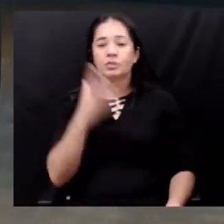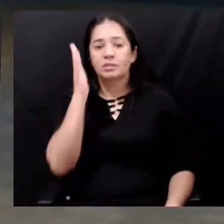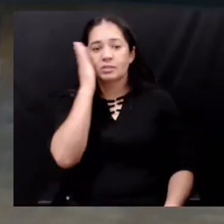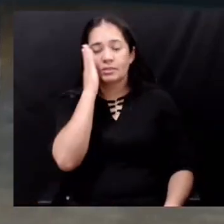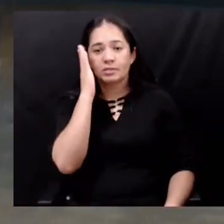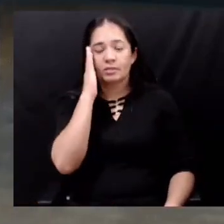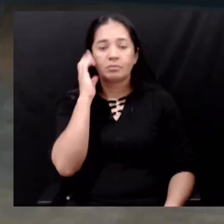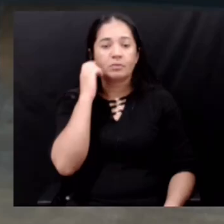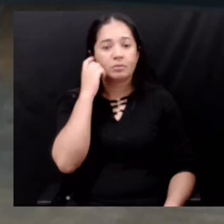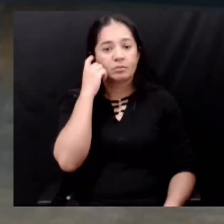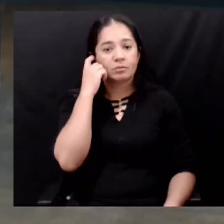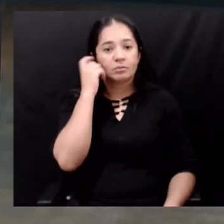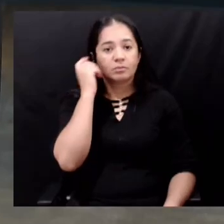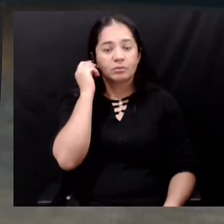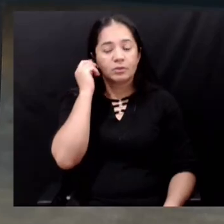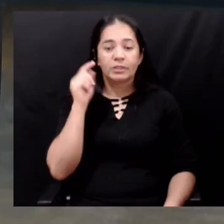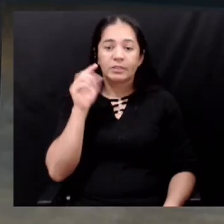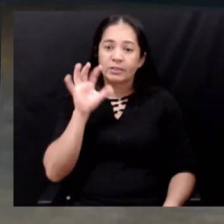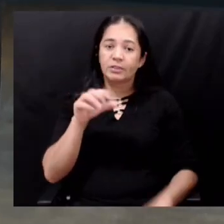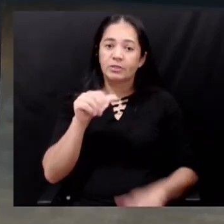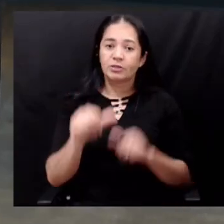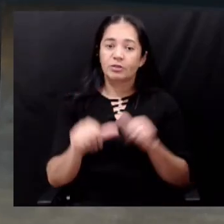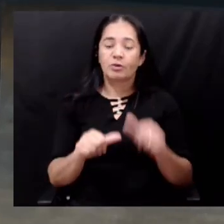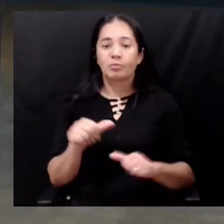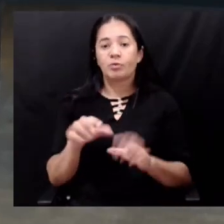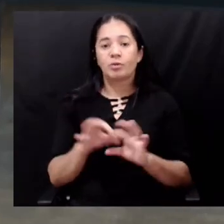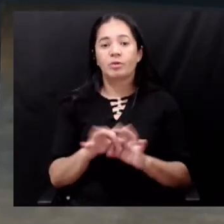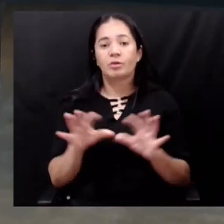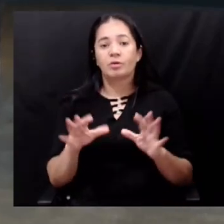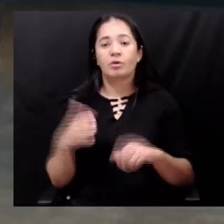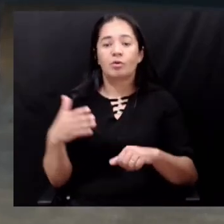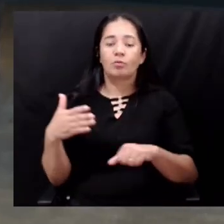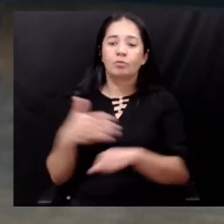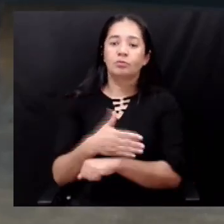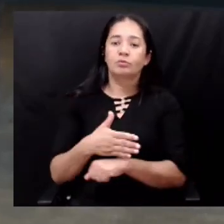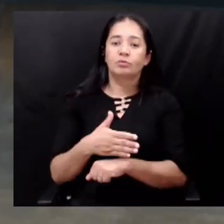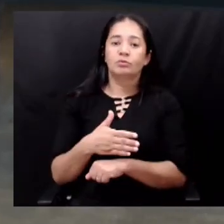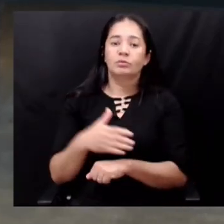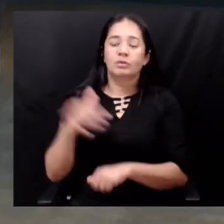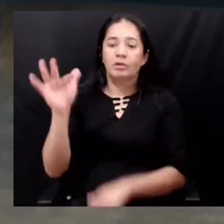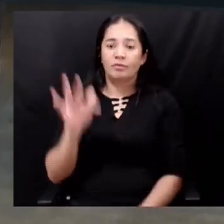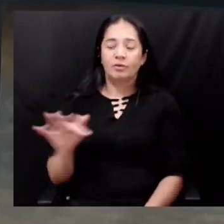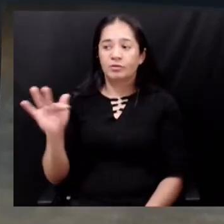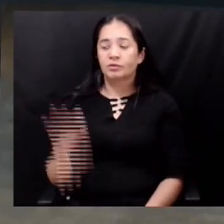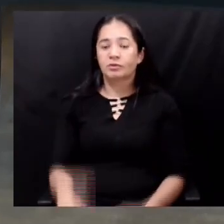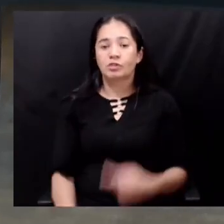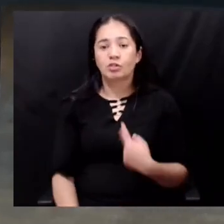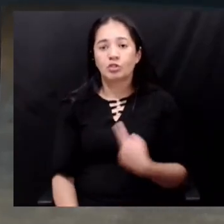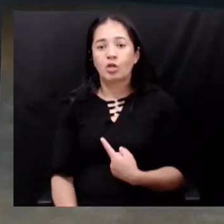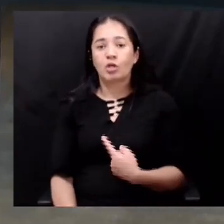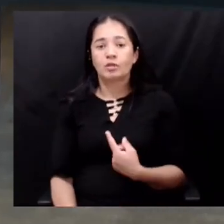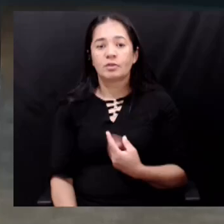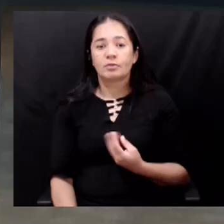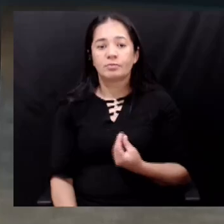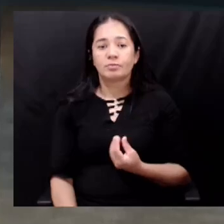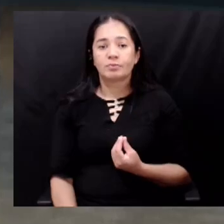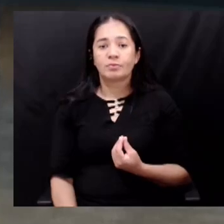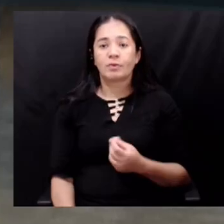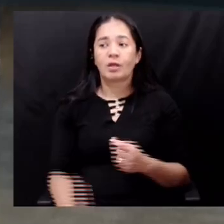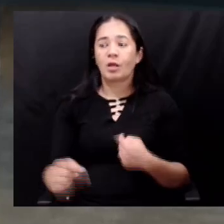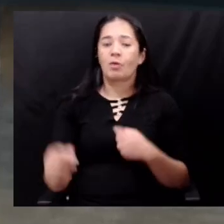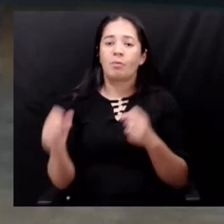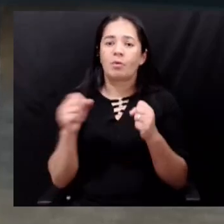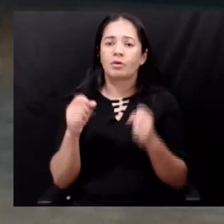e vai permitir o ingresso ao ensino superior. Porque nós estamos, acho que eu posso falar por todo mundo,